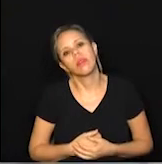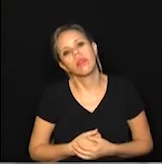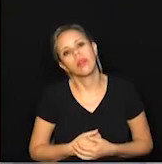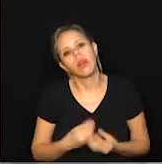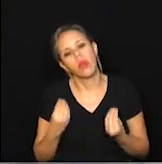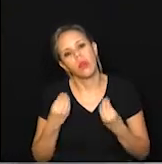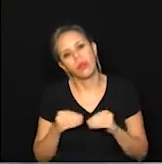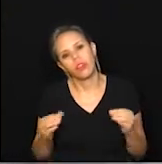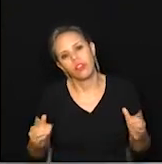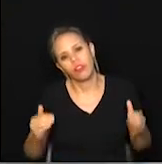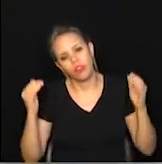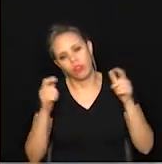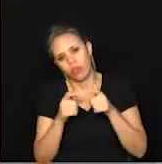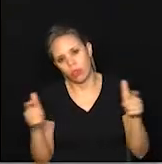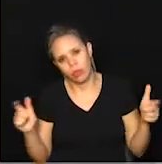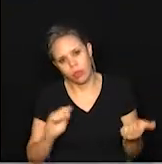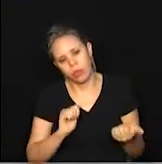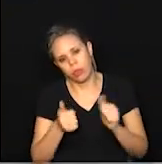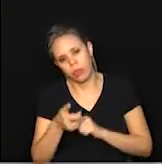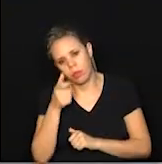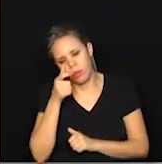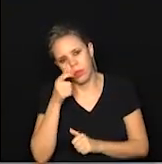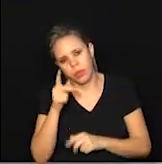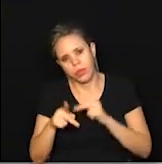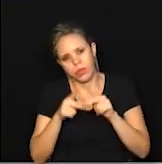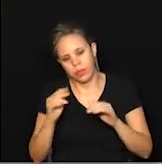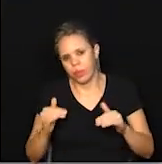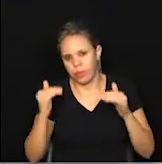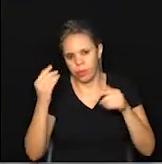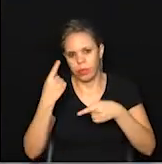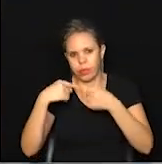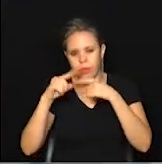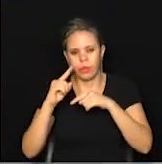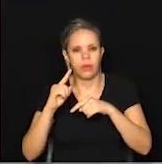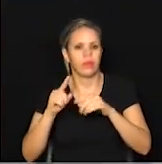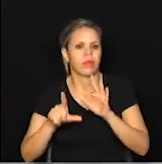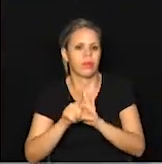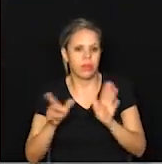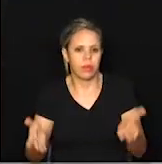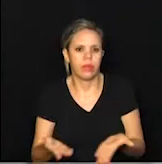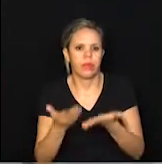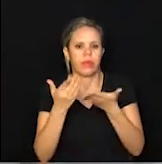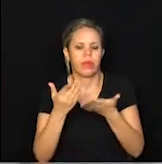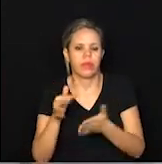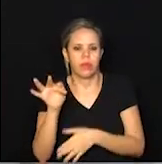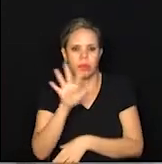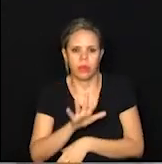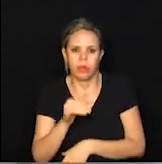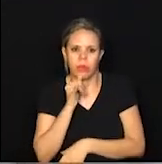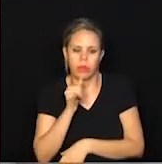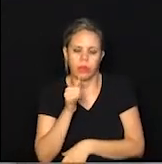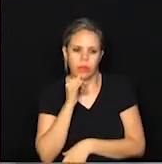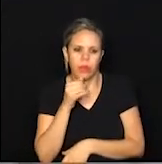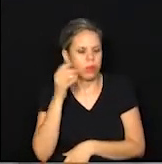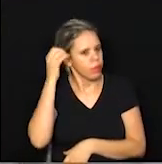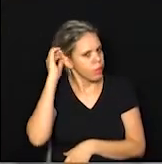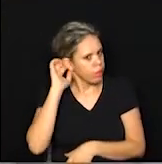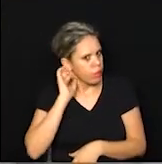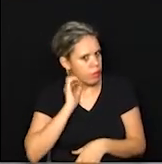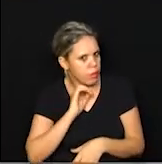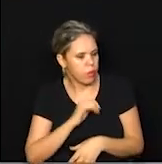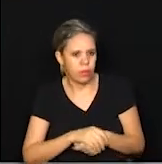para o esporte. A gente vê grandes avanços, principalmente na lei de incentivo federal, que foi algo que deu